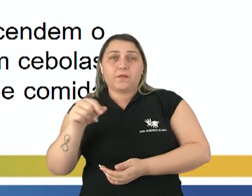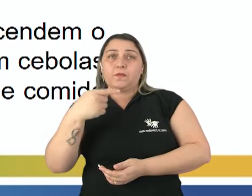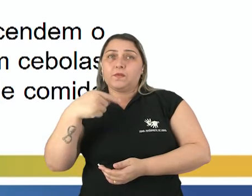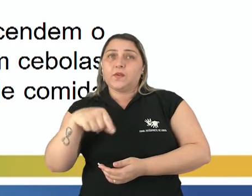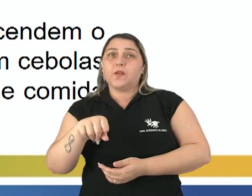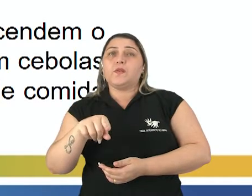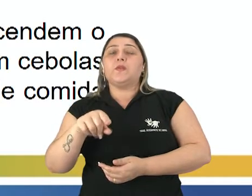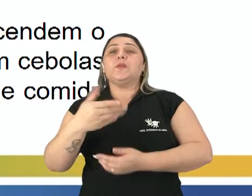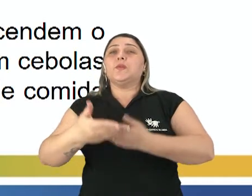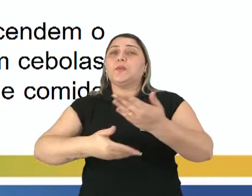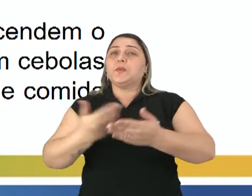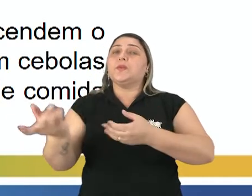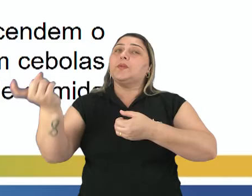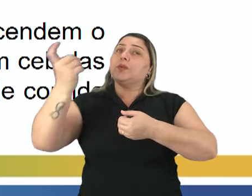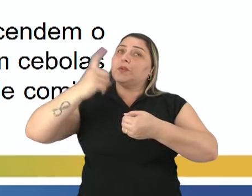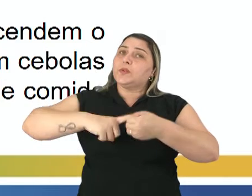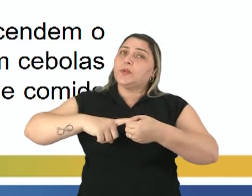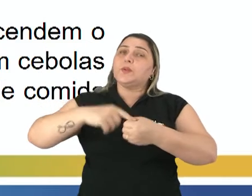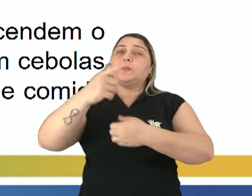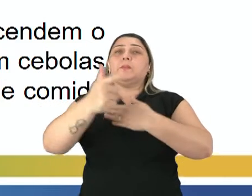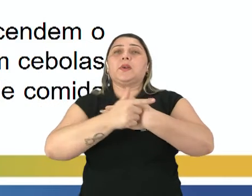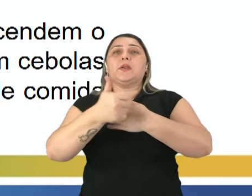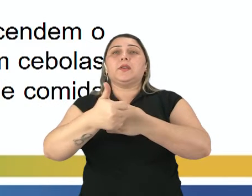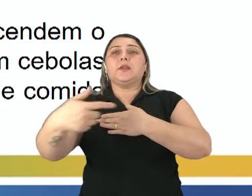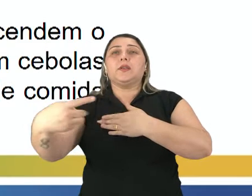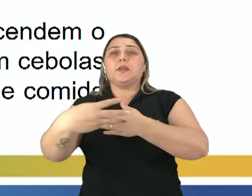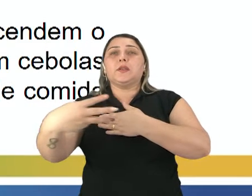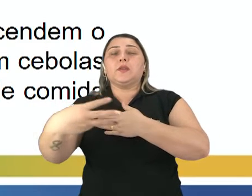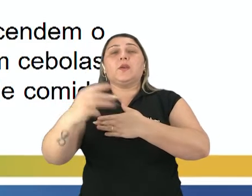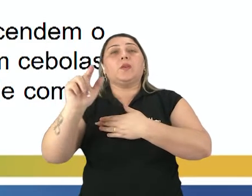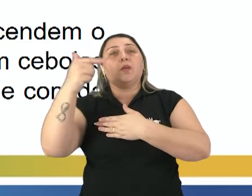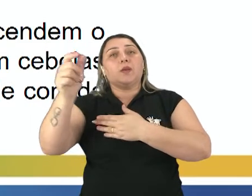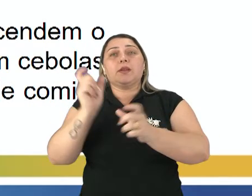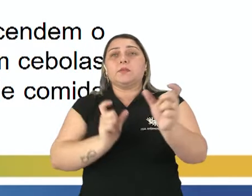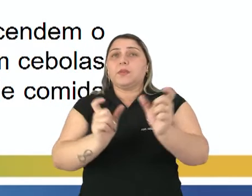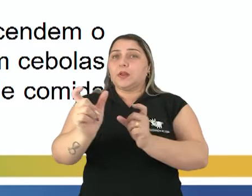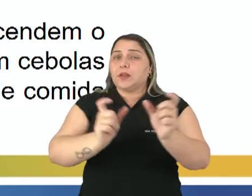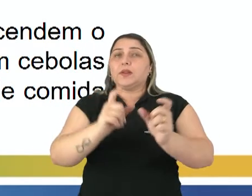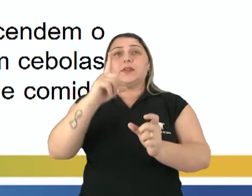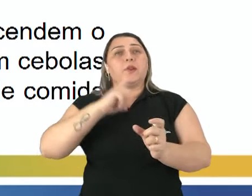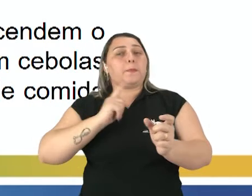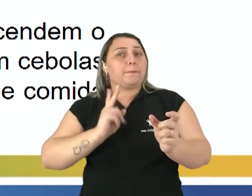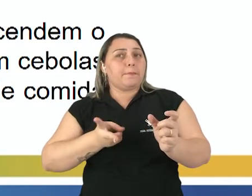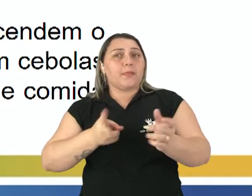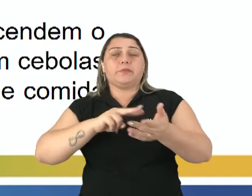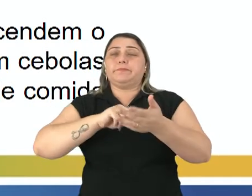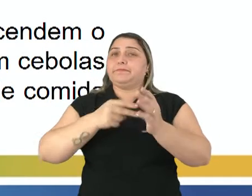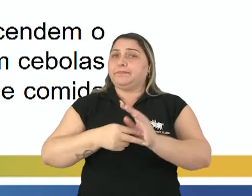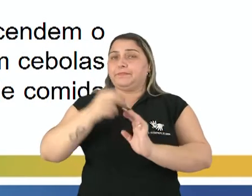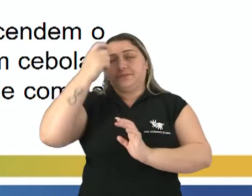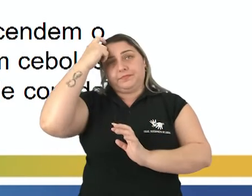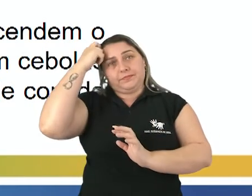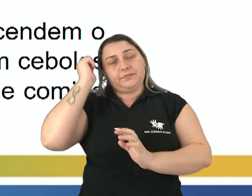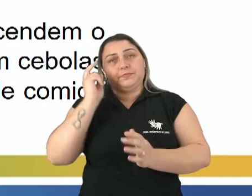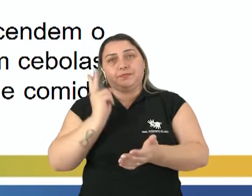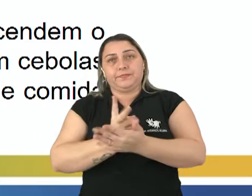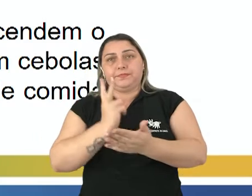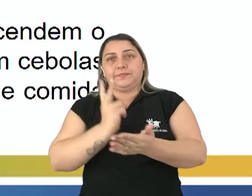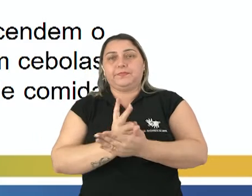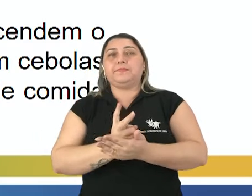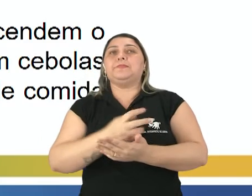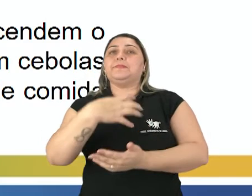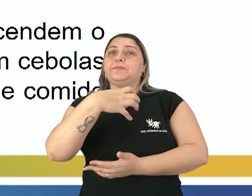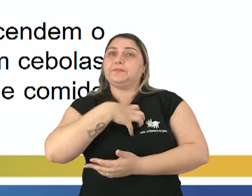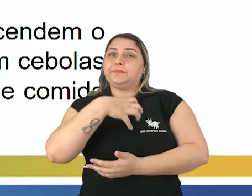essa reiteração por meio de outras palavras que têm o mesmo significado, o mesmo sentido. Por